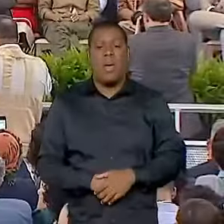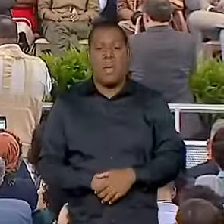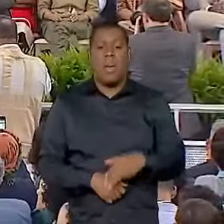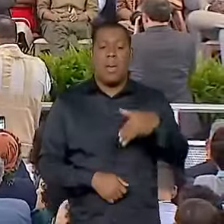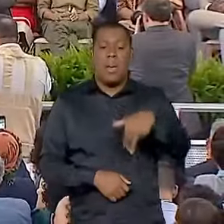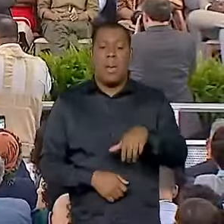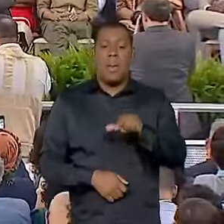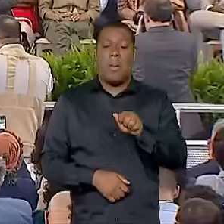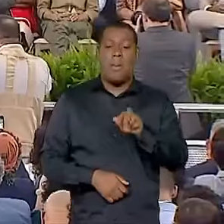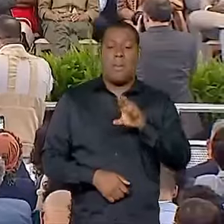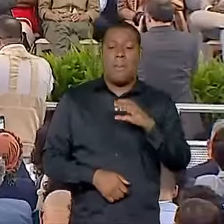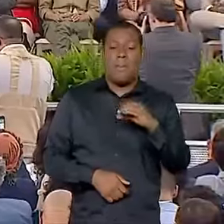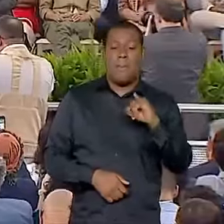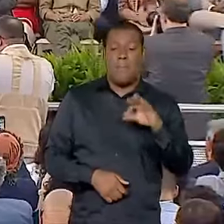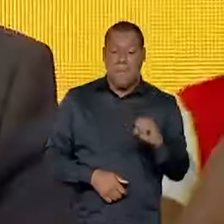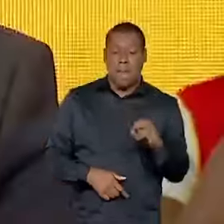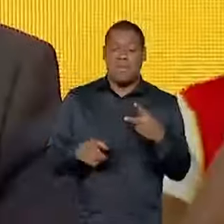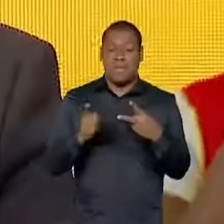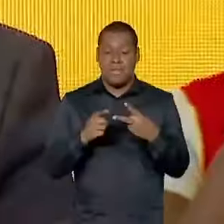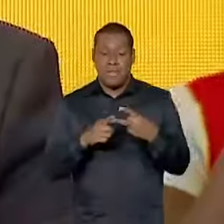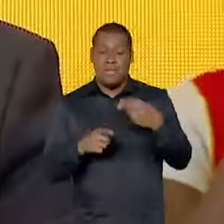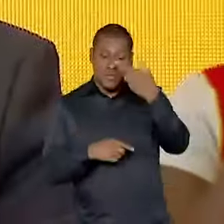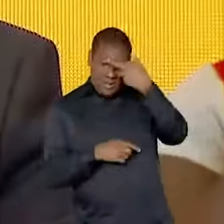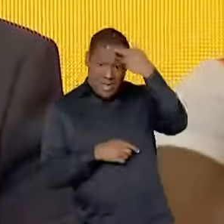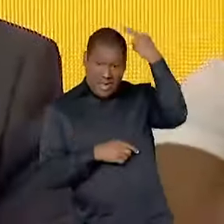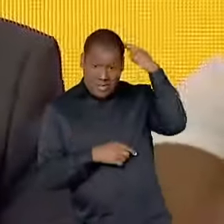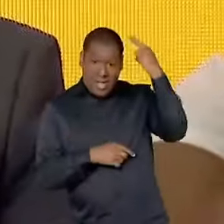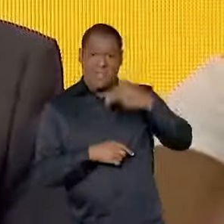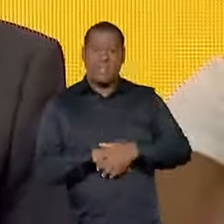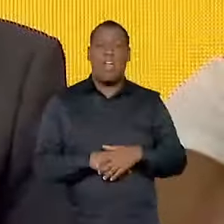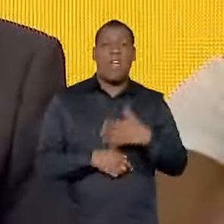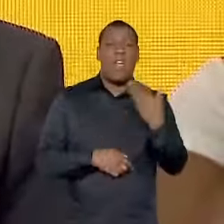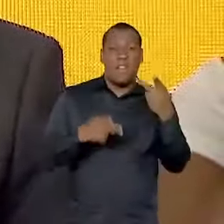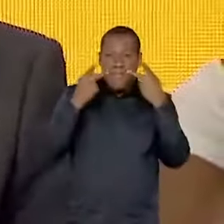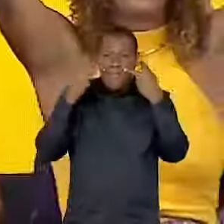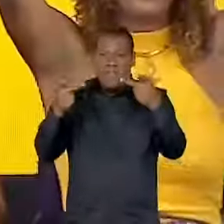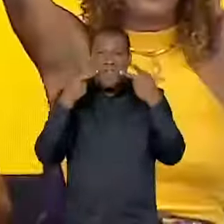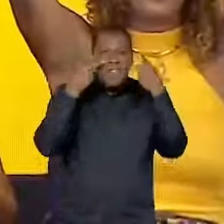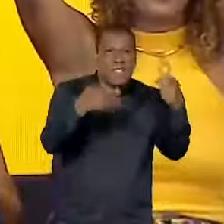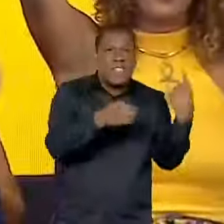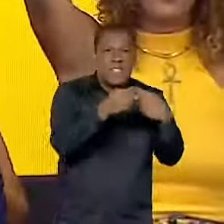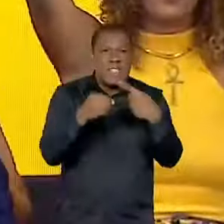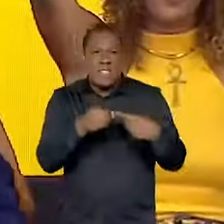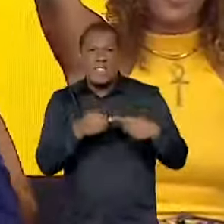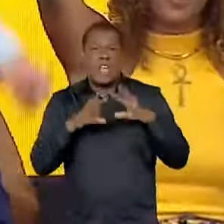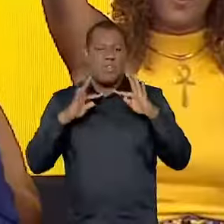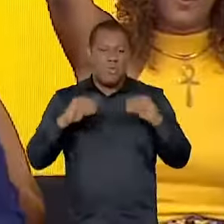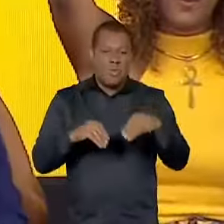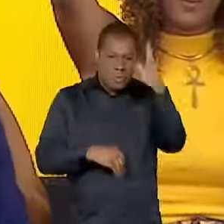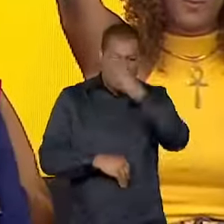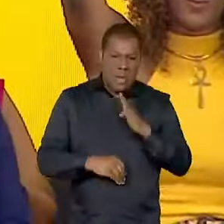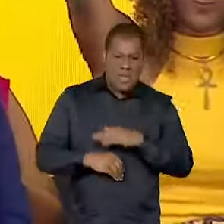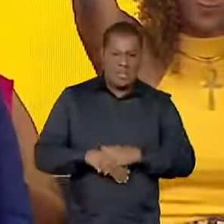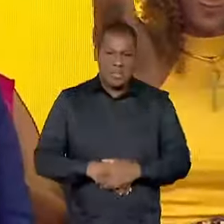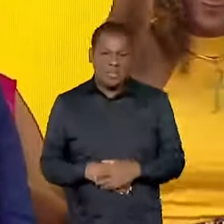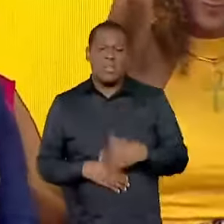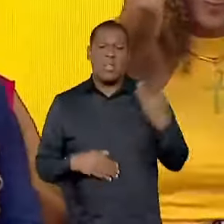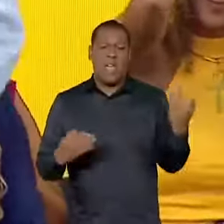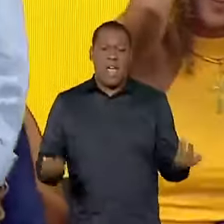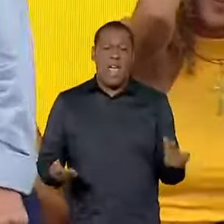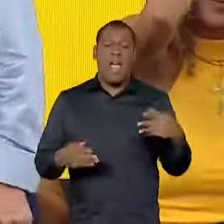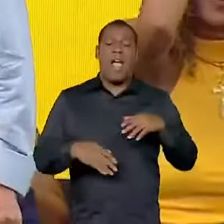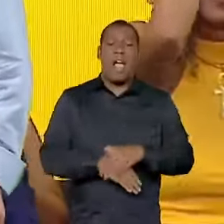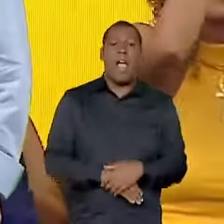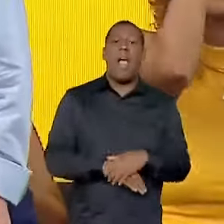encarrega de viajar esse país com a juventude toda, negra, branca, parda, mulher, homem, LGBT, todo mundo,